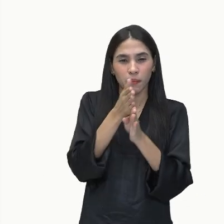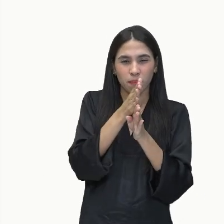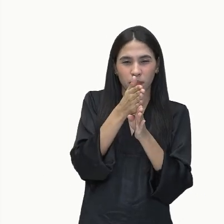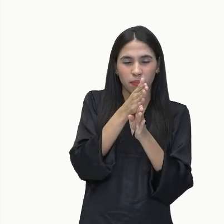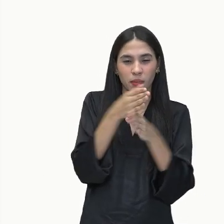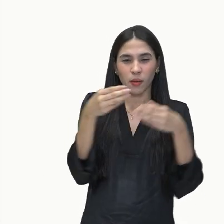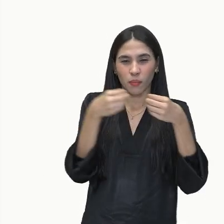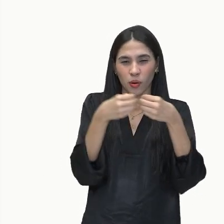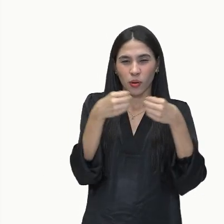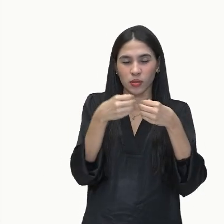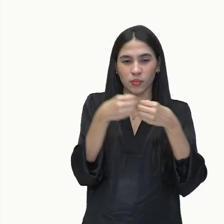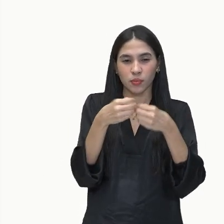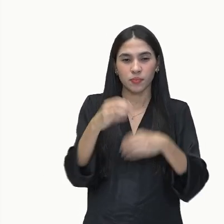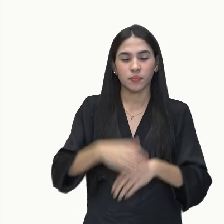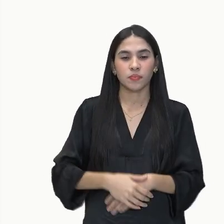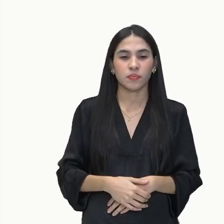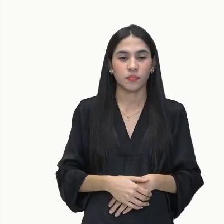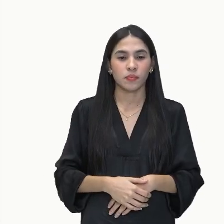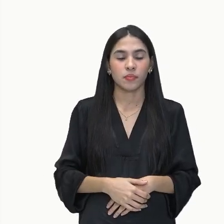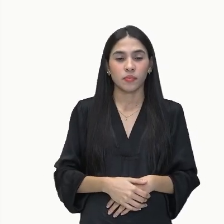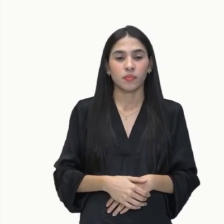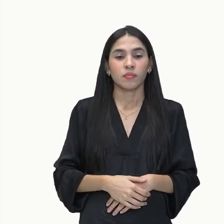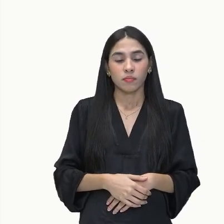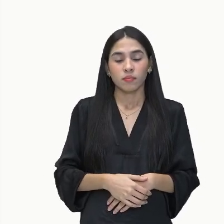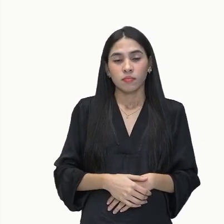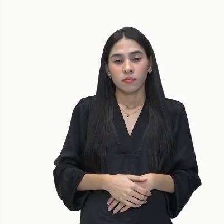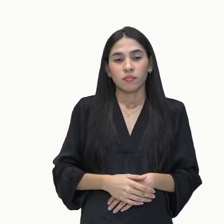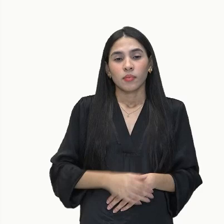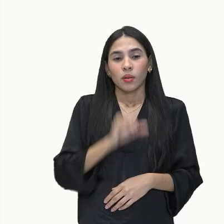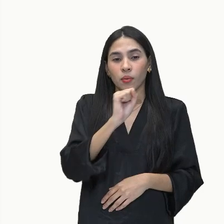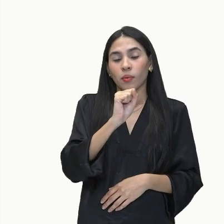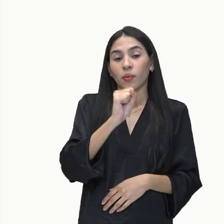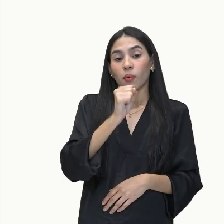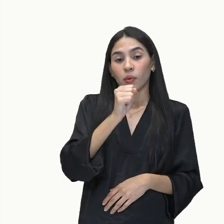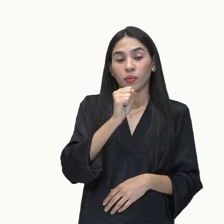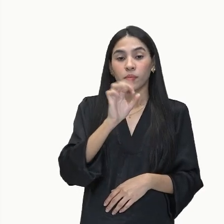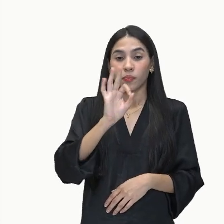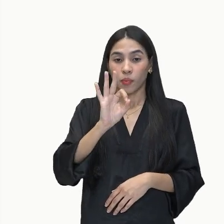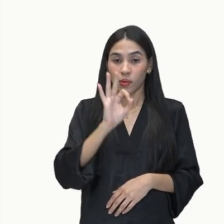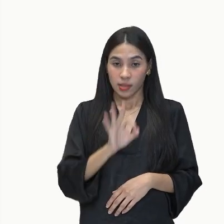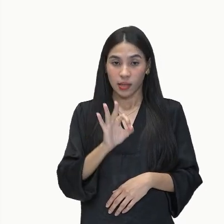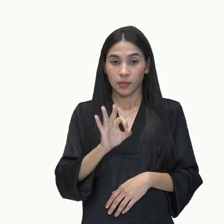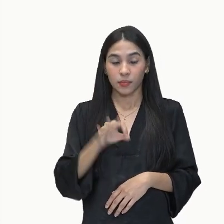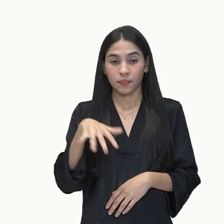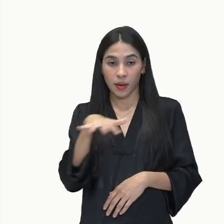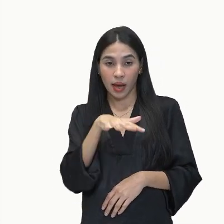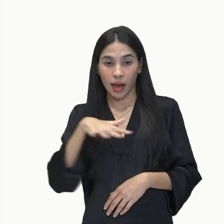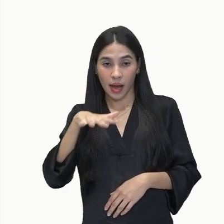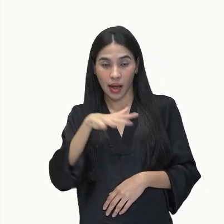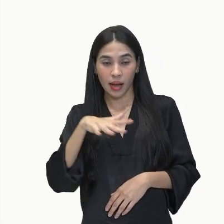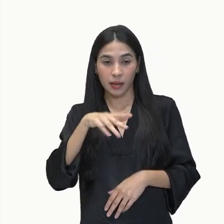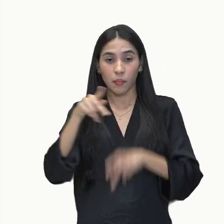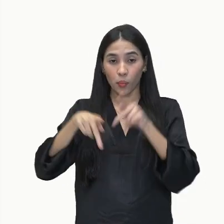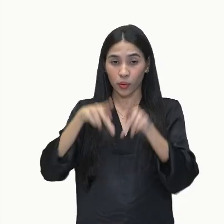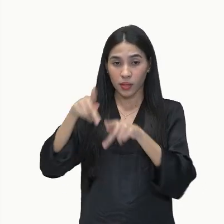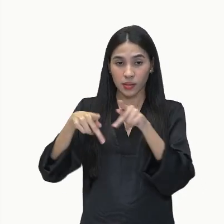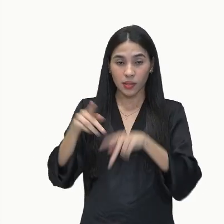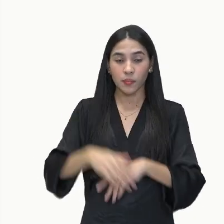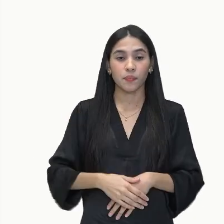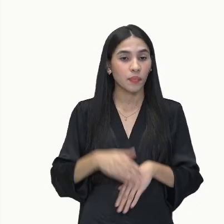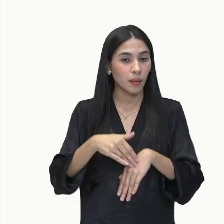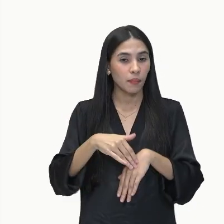outros países, eles correspondem a 8% das áreas urbanizadas. Certo? Mas a